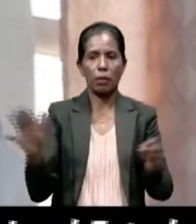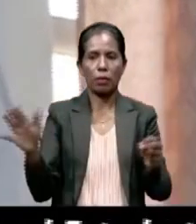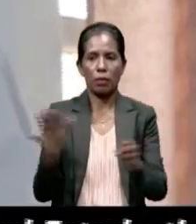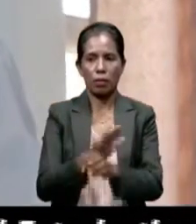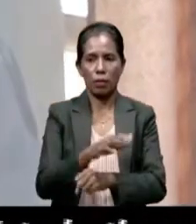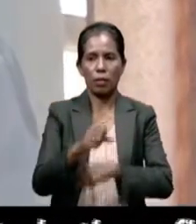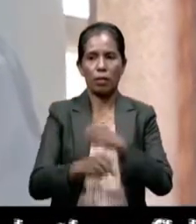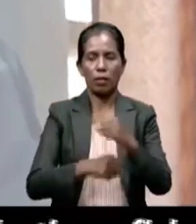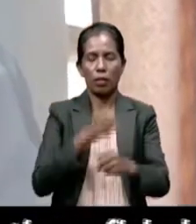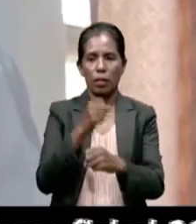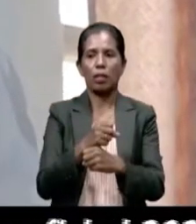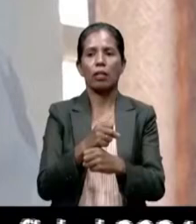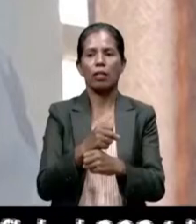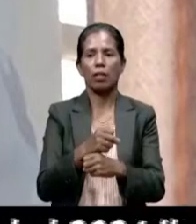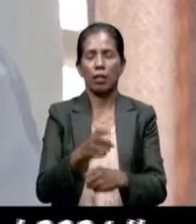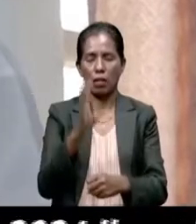anos vida consagrada.